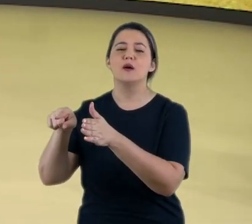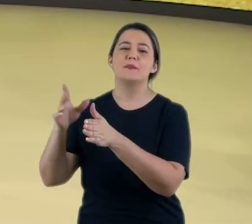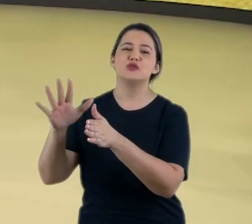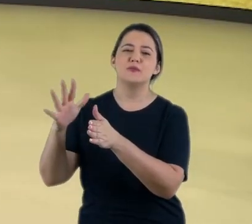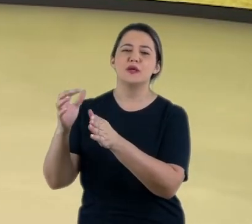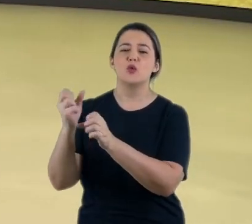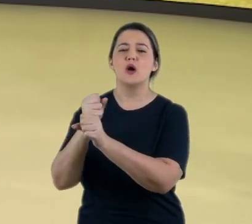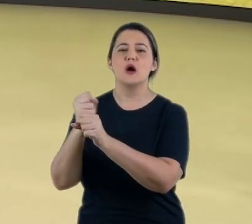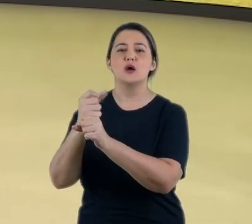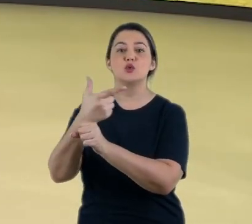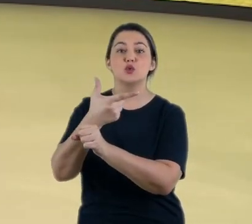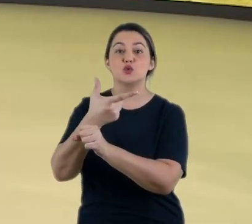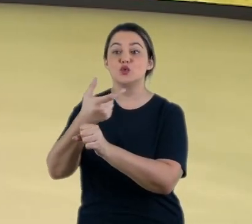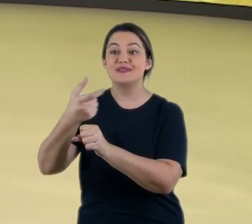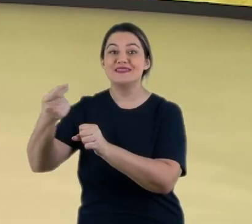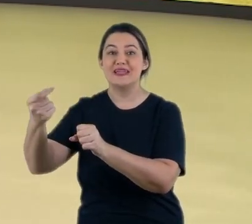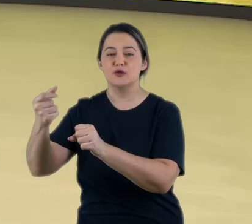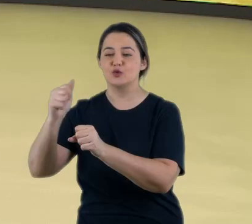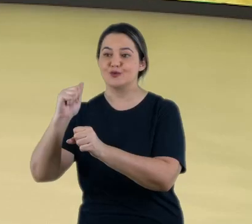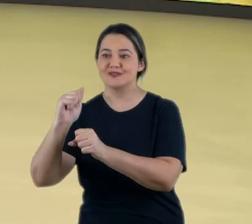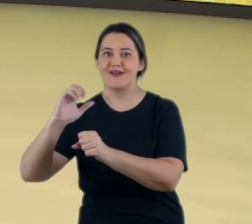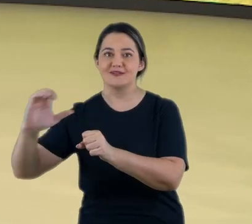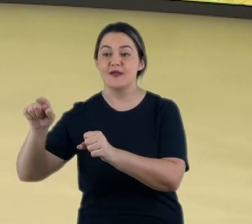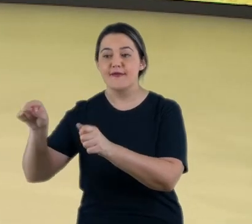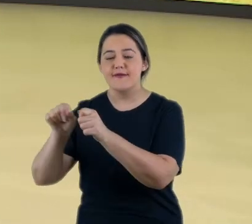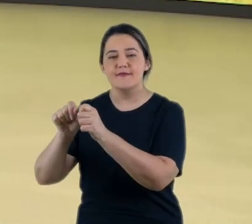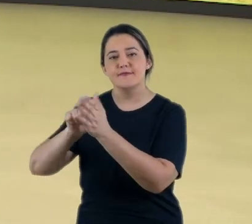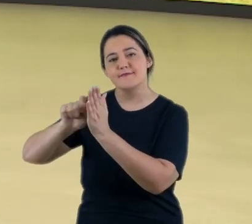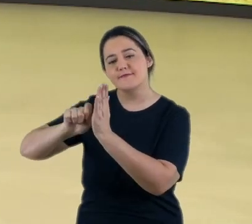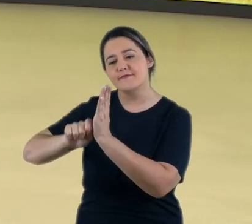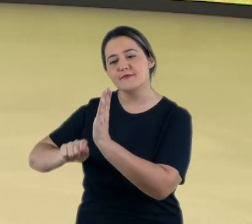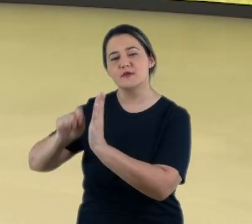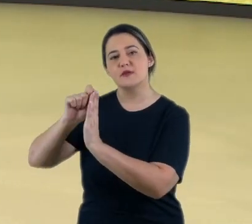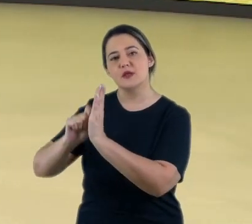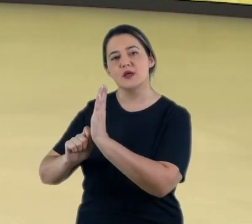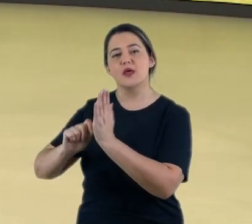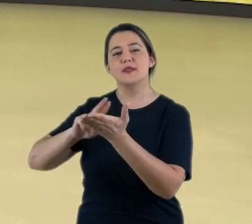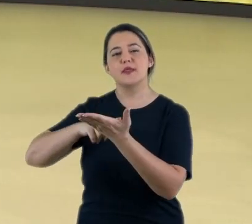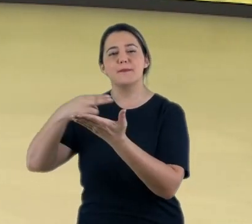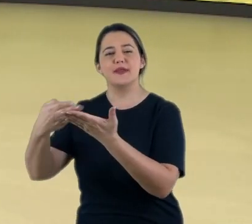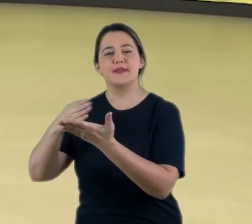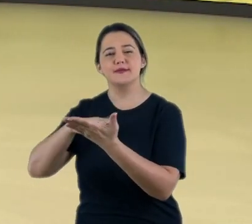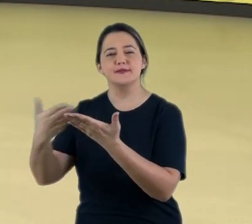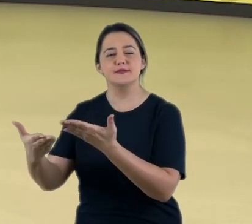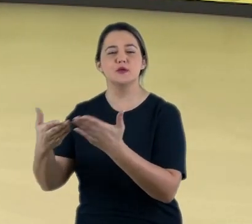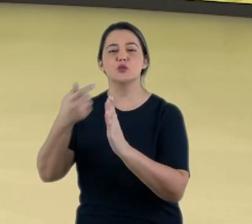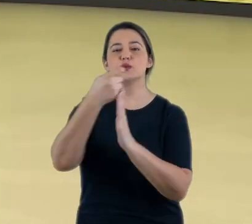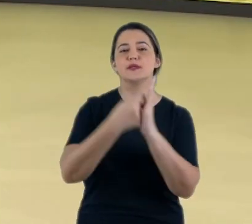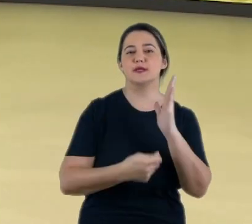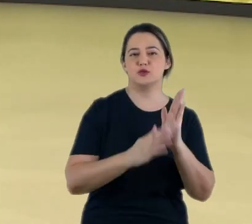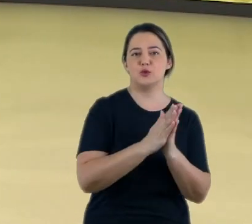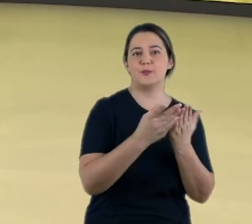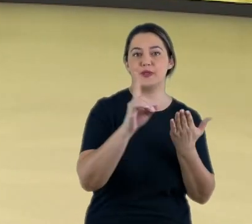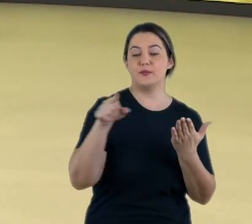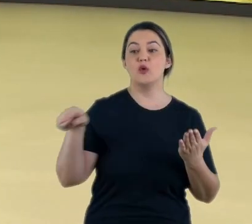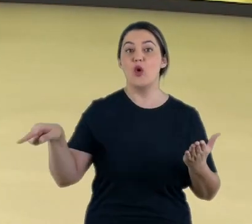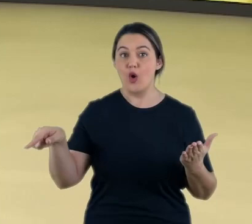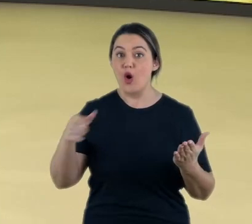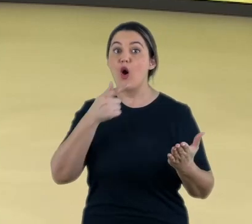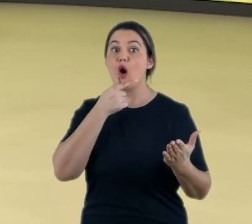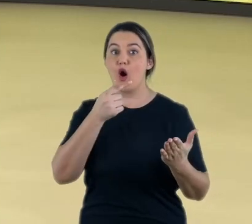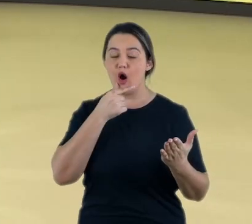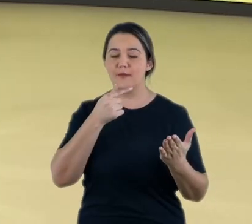antigo tratado completamente preservado de interpretação de um texto bíblico a partir de um autor cristão.